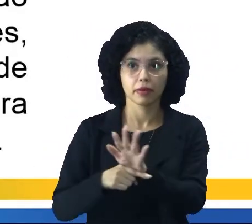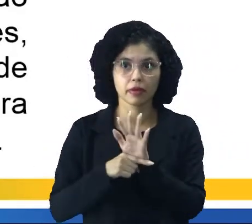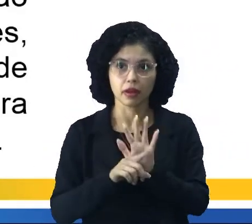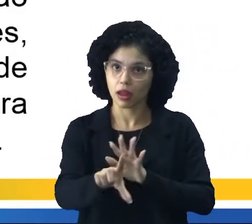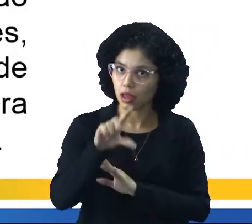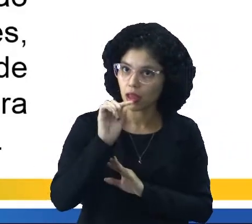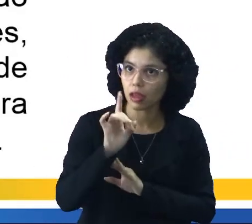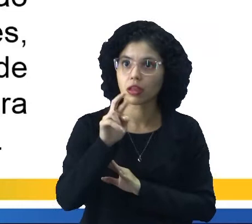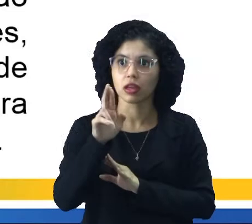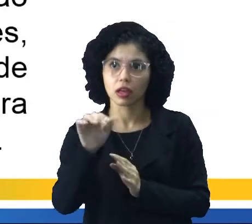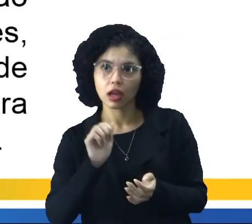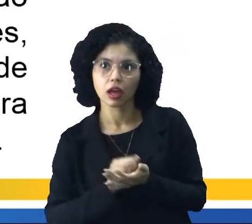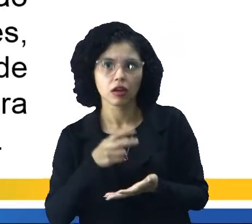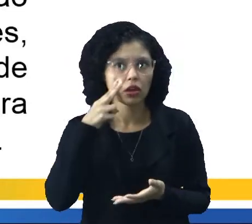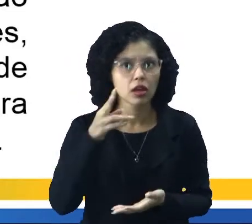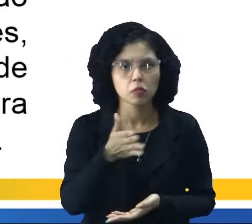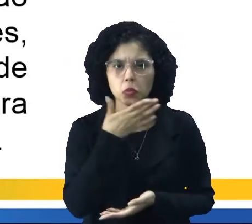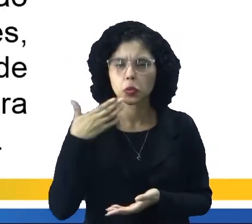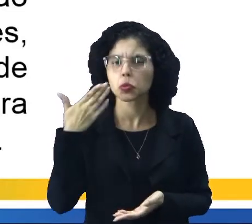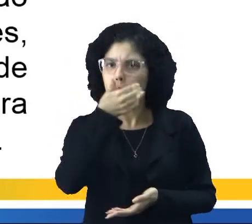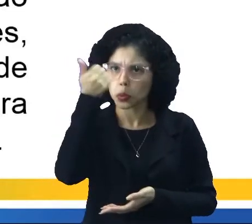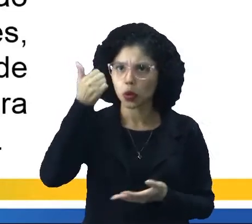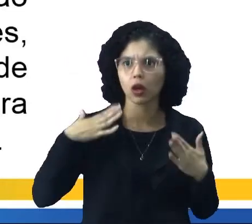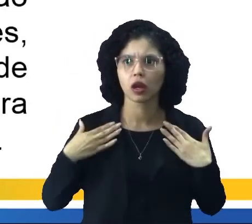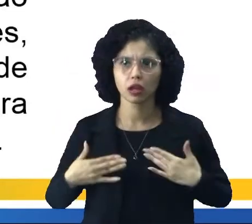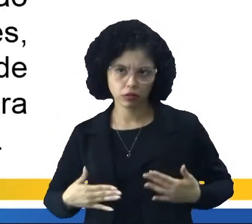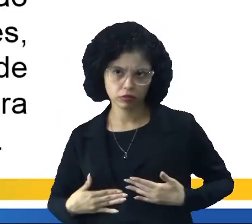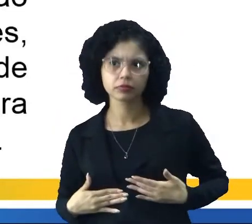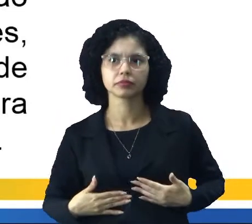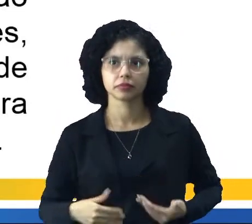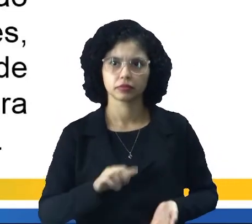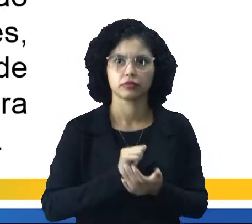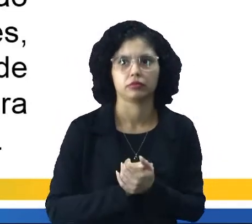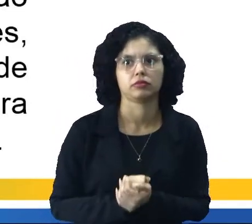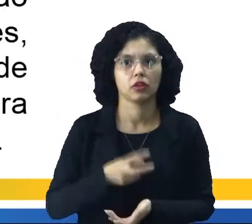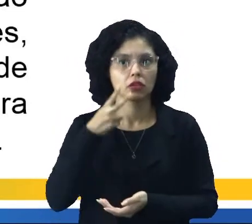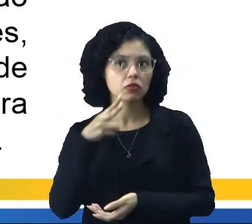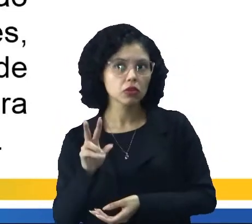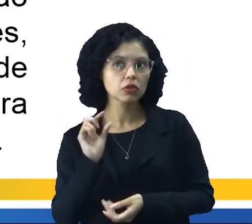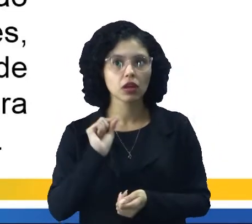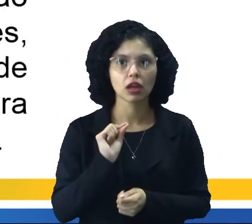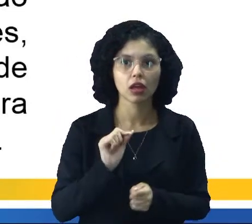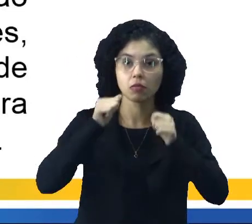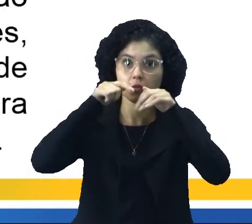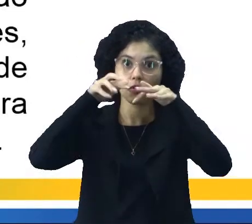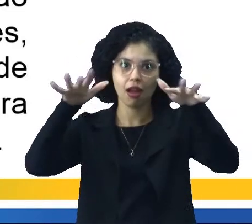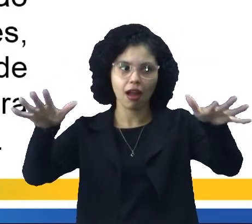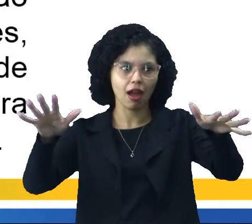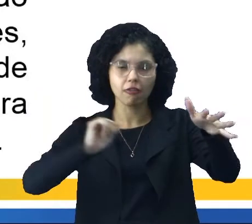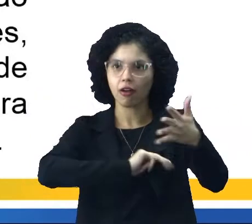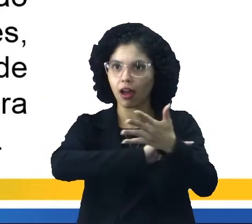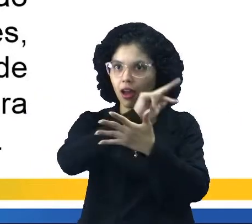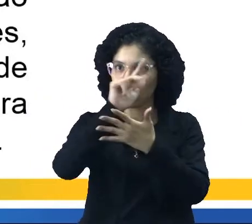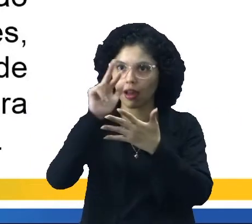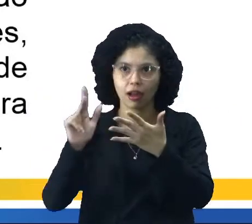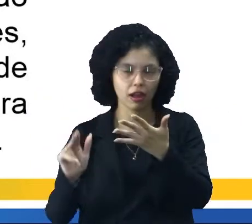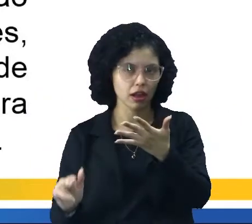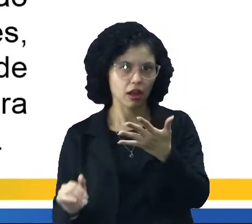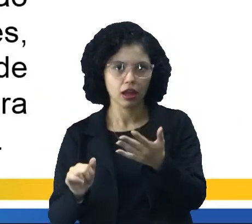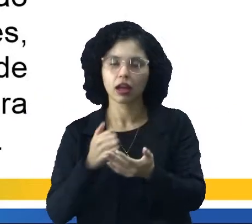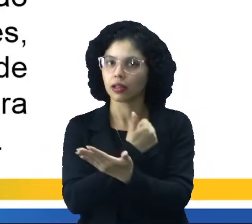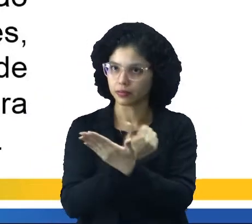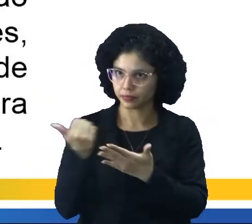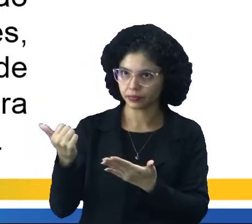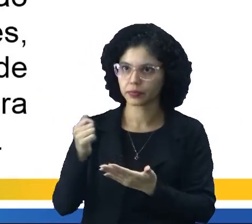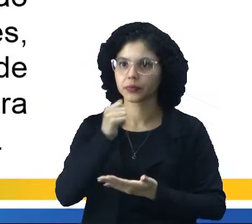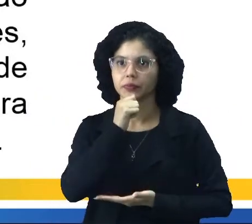uma alternativa dinâmica que visa aprimorar o condicionamento físico, visto que elas são abrangentes em suas esferas de